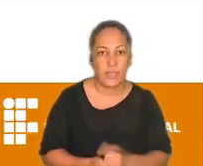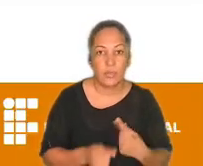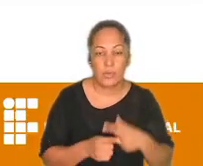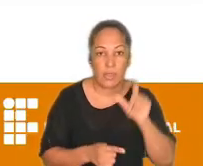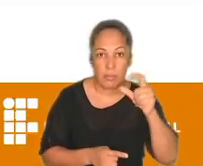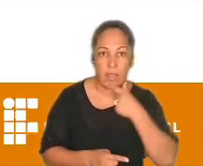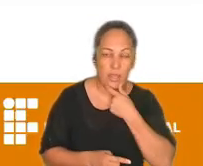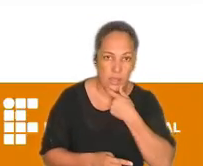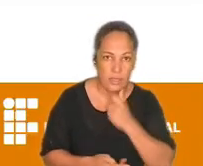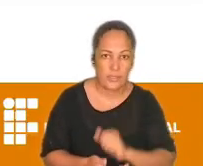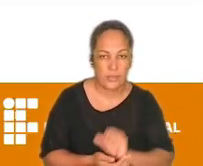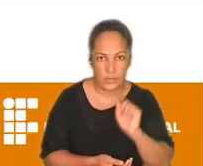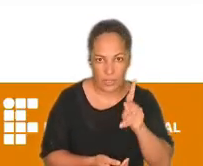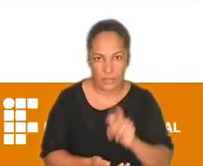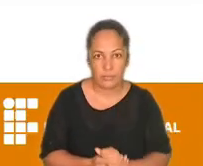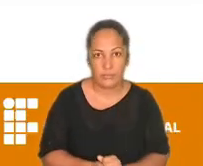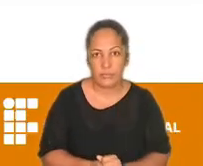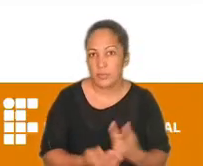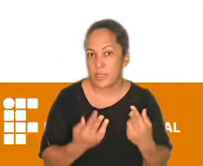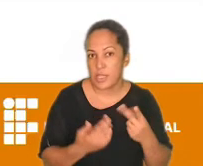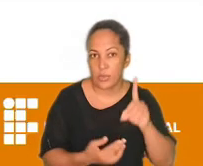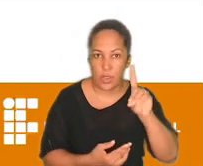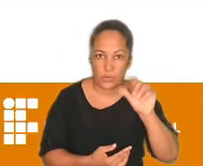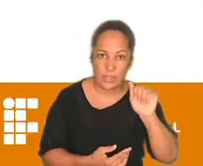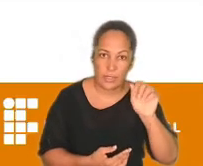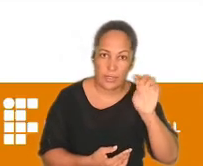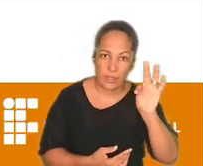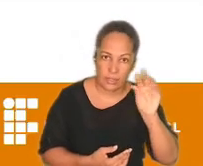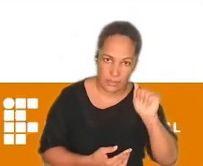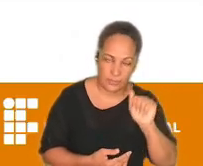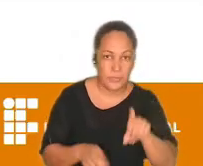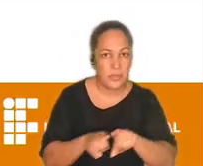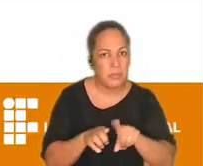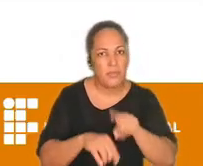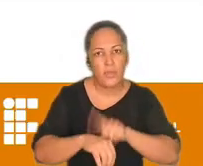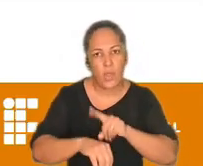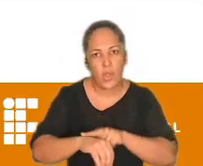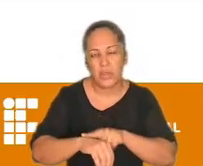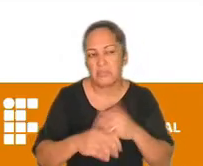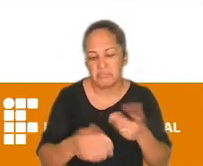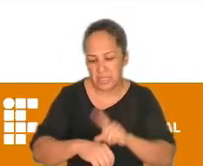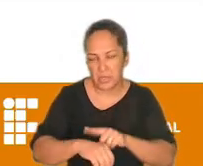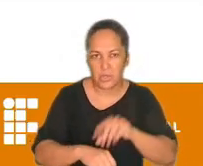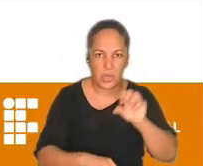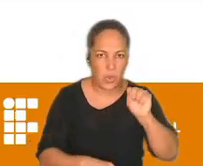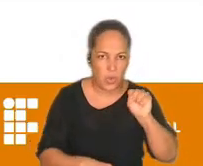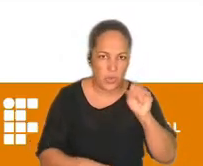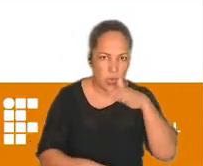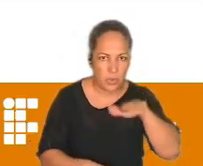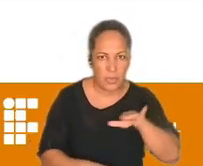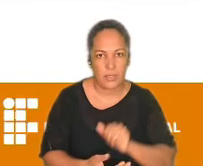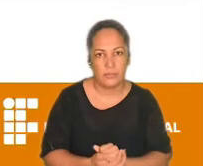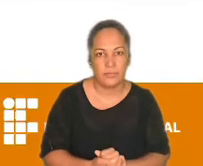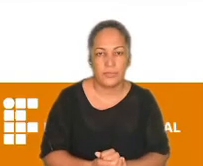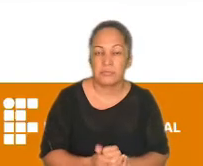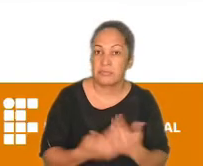inglês, tá bom? Se for hora, que horas é agora? Agora é 8h30, 8h30. Então, qual é